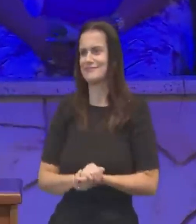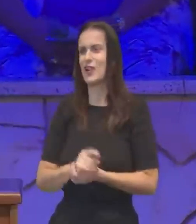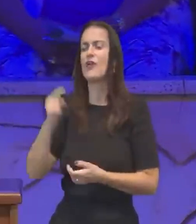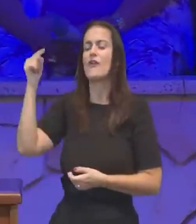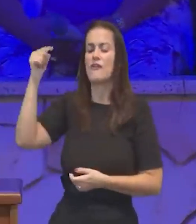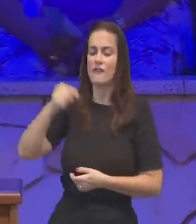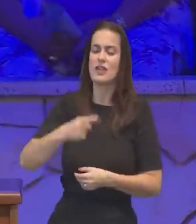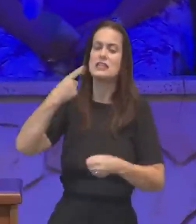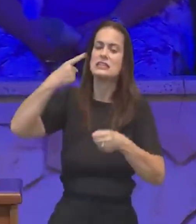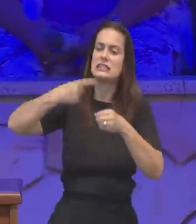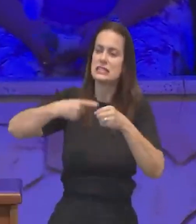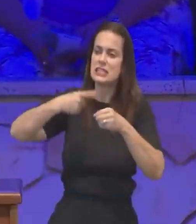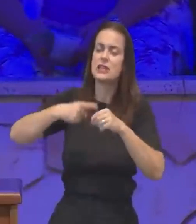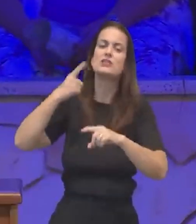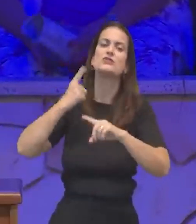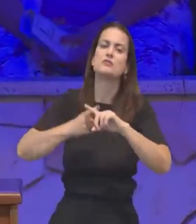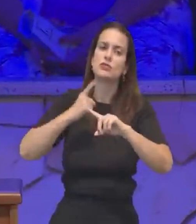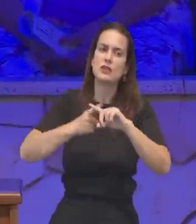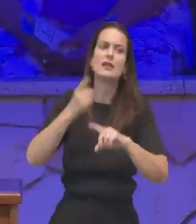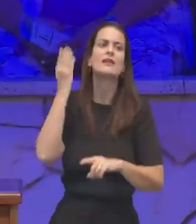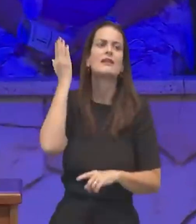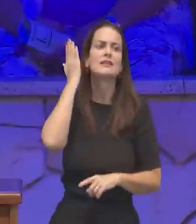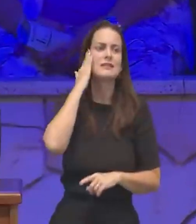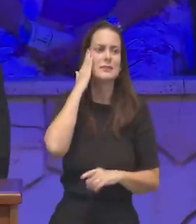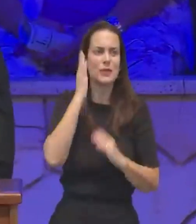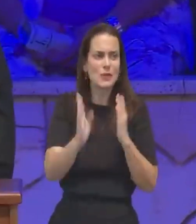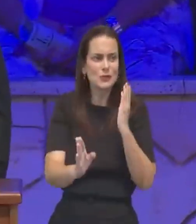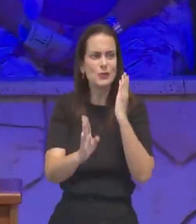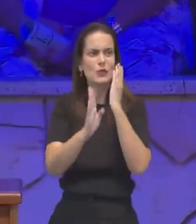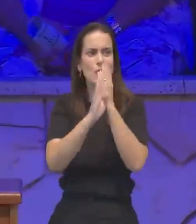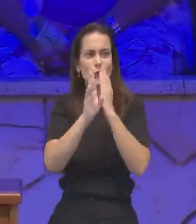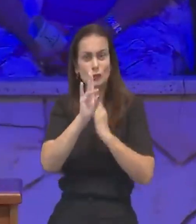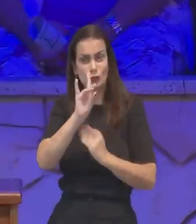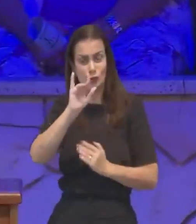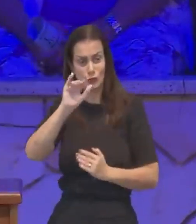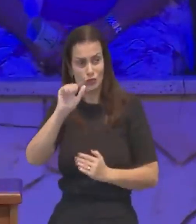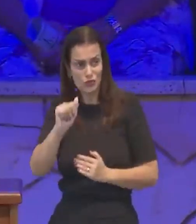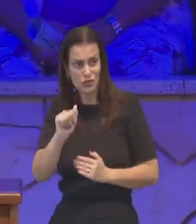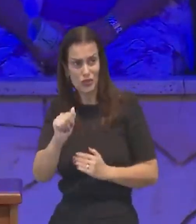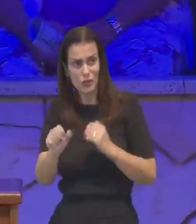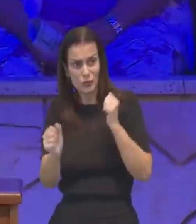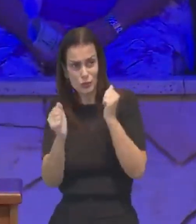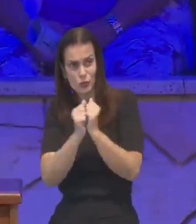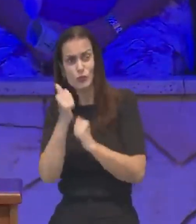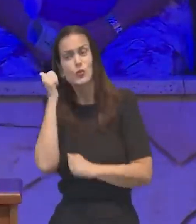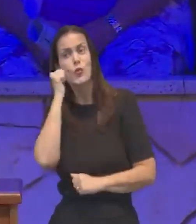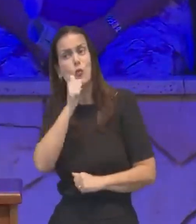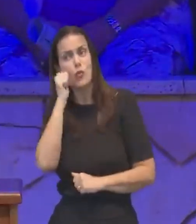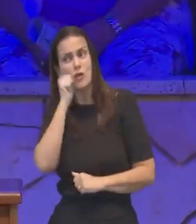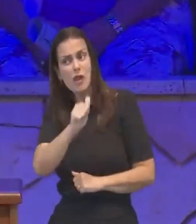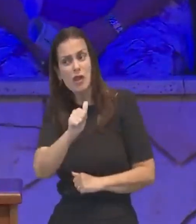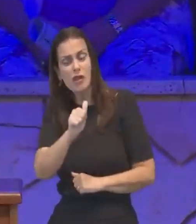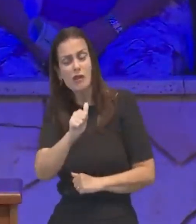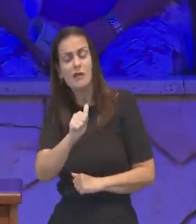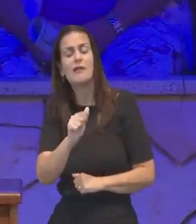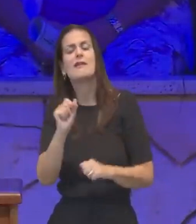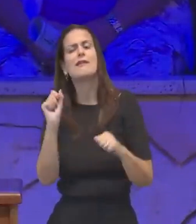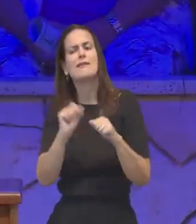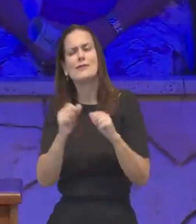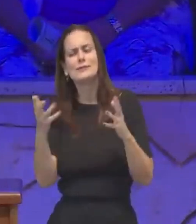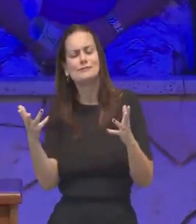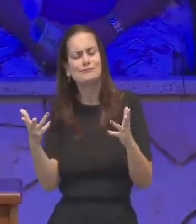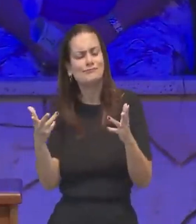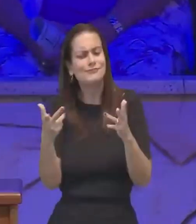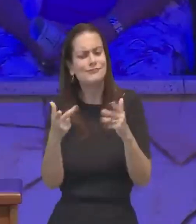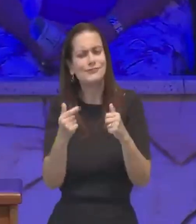aquela cidade porque ele sabia que através daquele encontro, naquele dia, com aquela mulher, ele faria uma grande obra, não